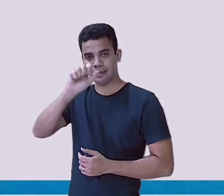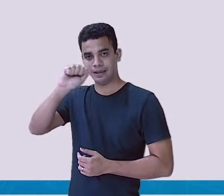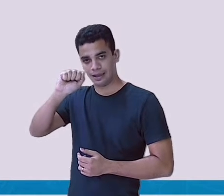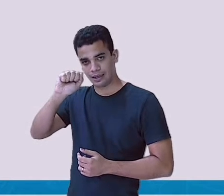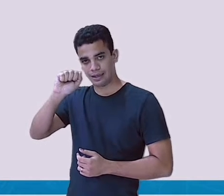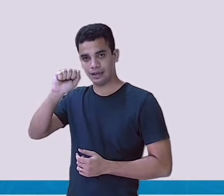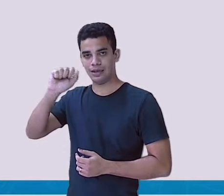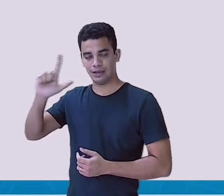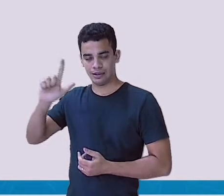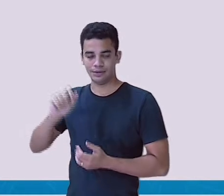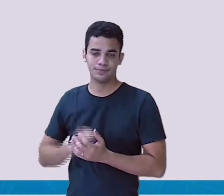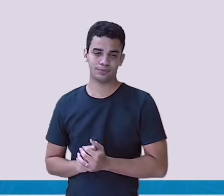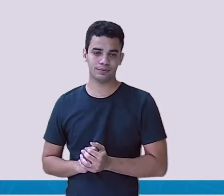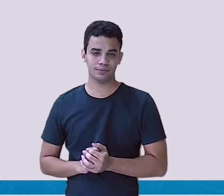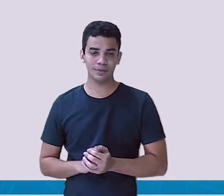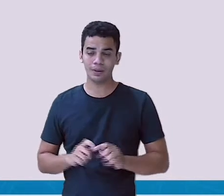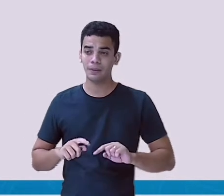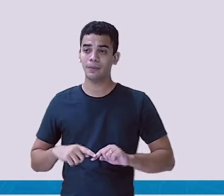exemplo também aqui, ó,